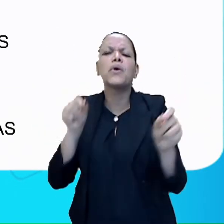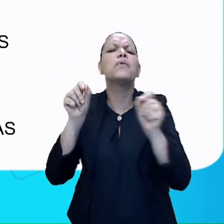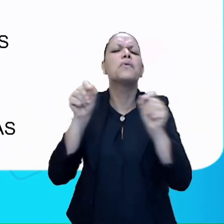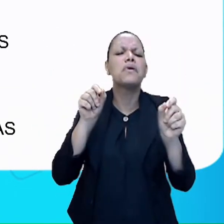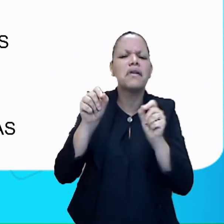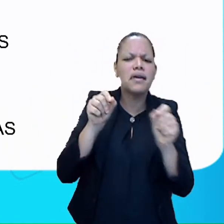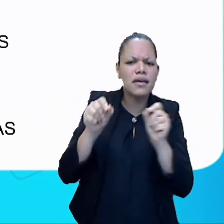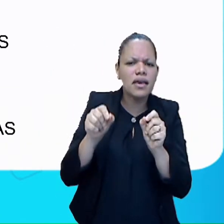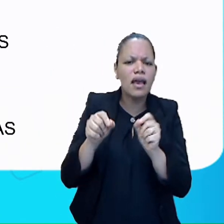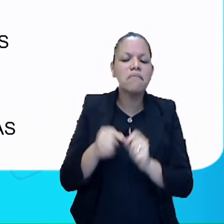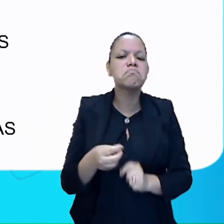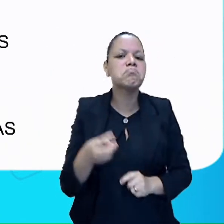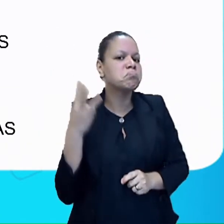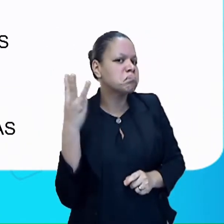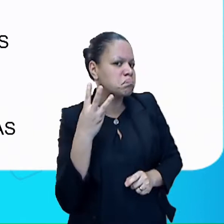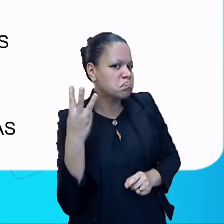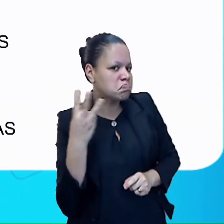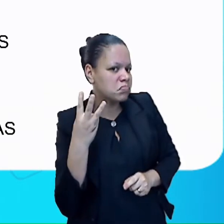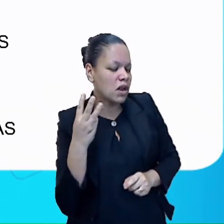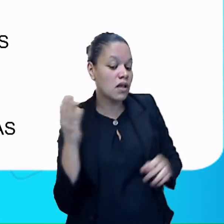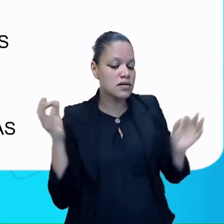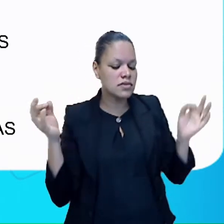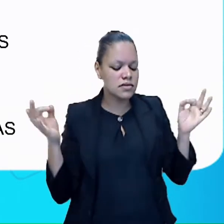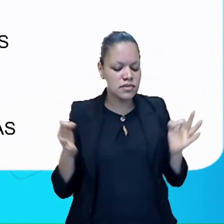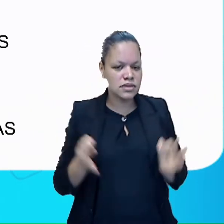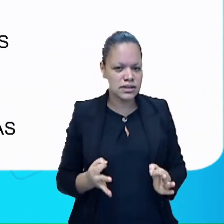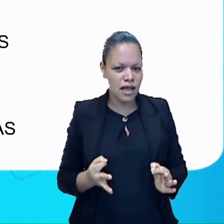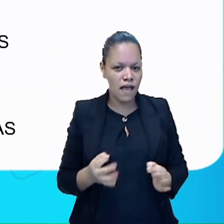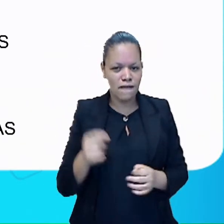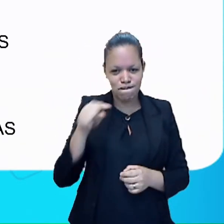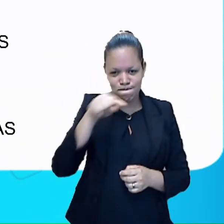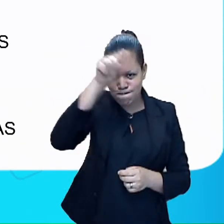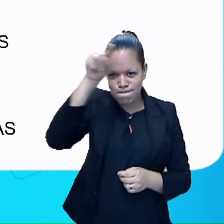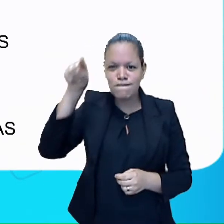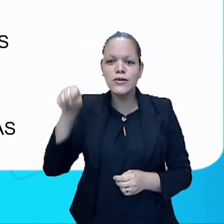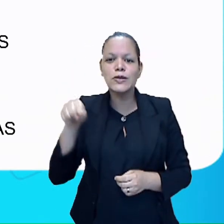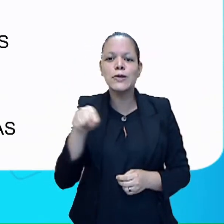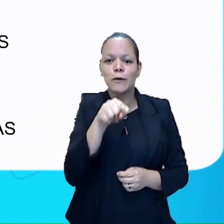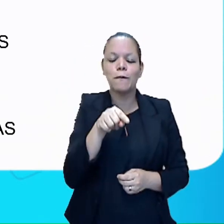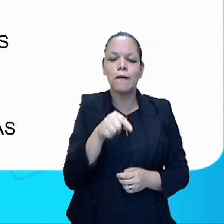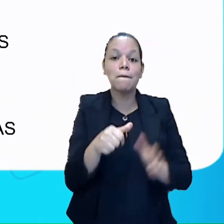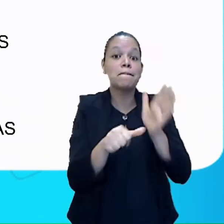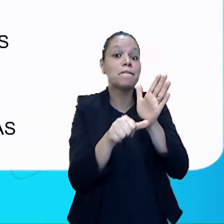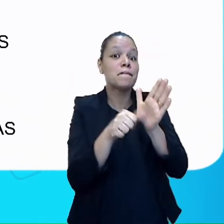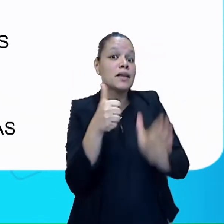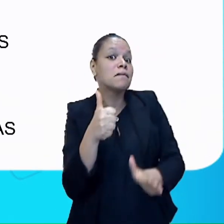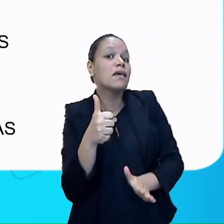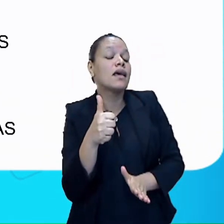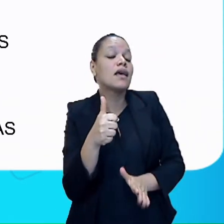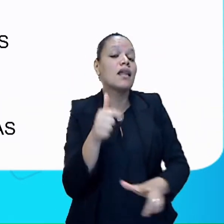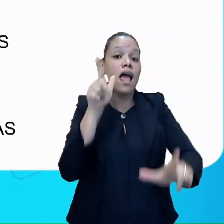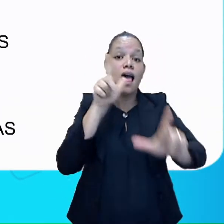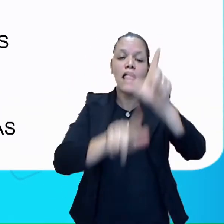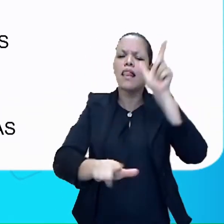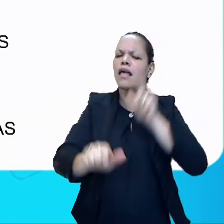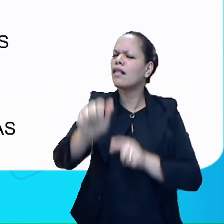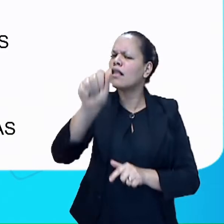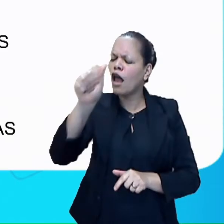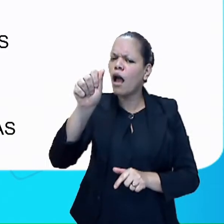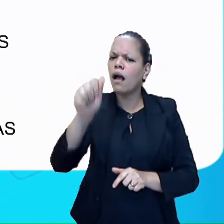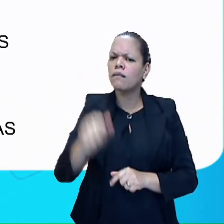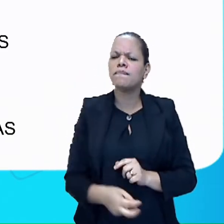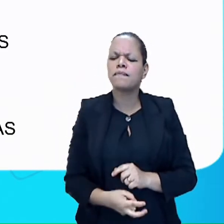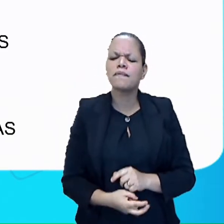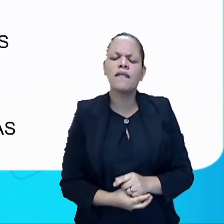São 3 alternativas. Então, leia comigo, ó. A primeira, letra A. Chico Bento não gostava de